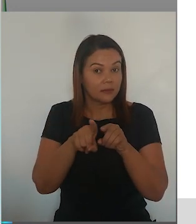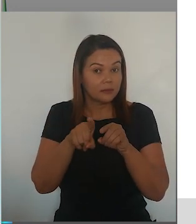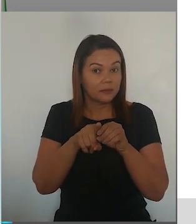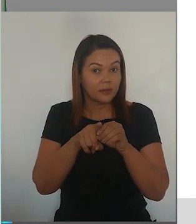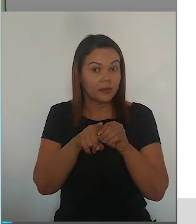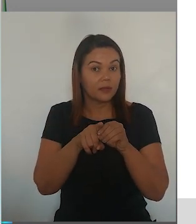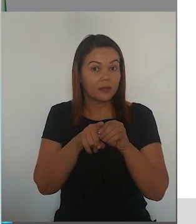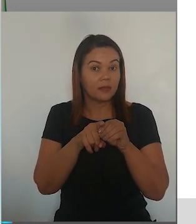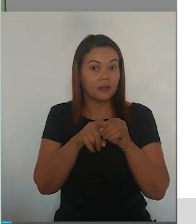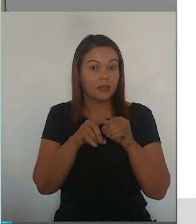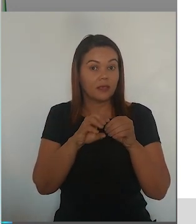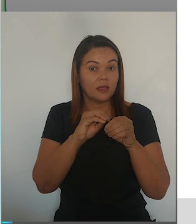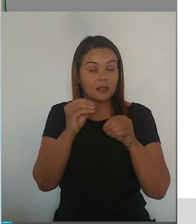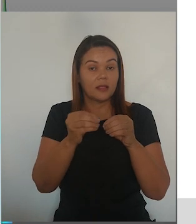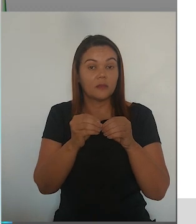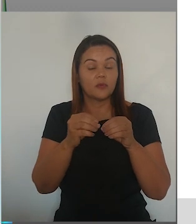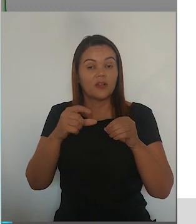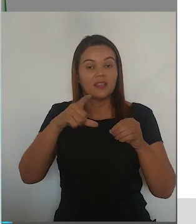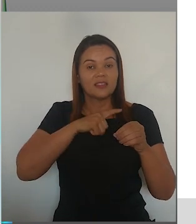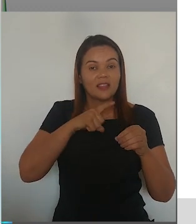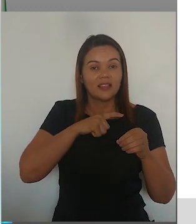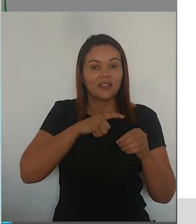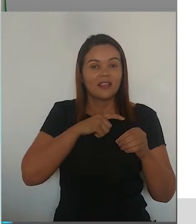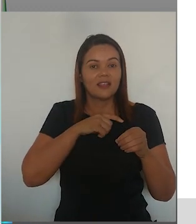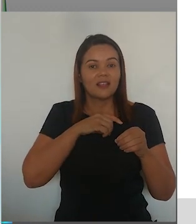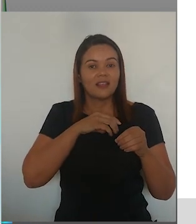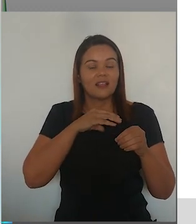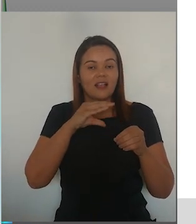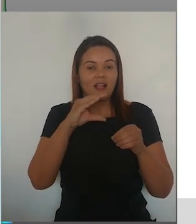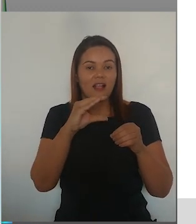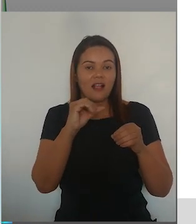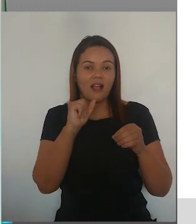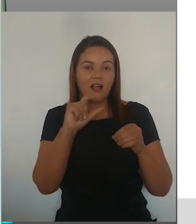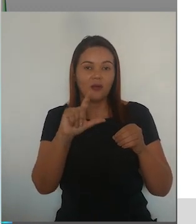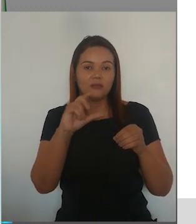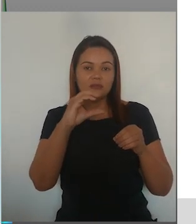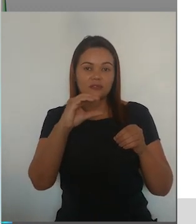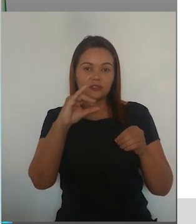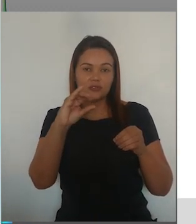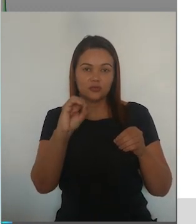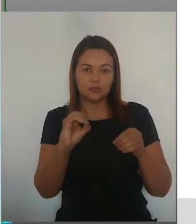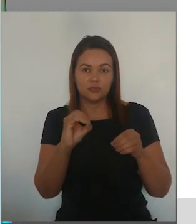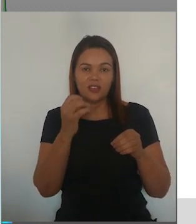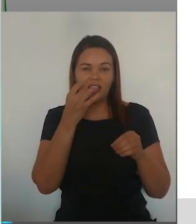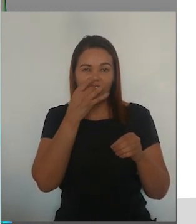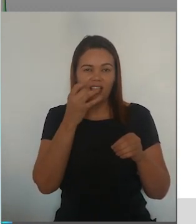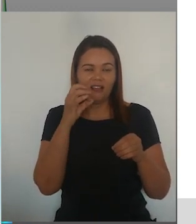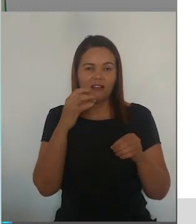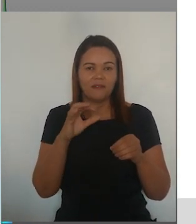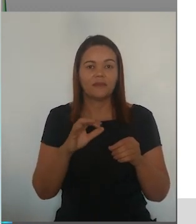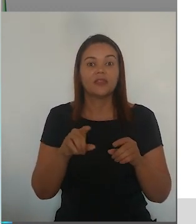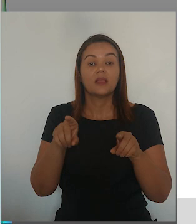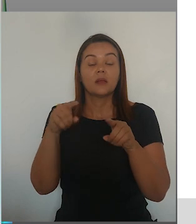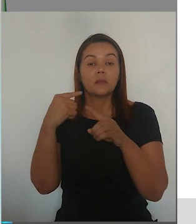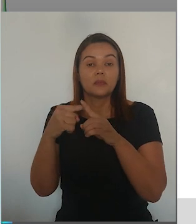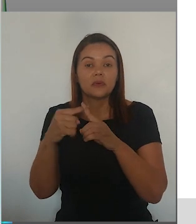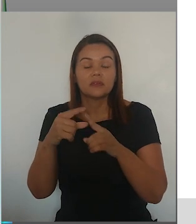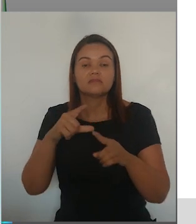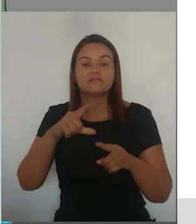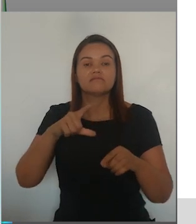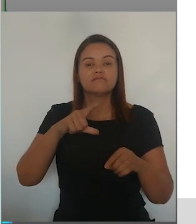Deve-se recordar que o retículo sarcoplasmático acumula cálcio quando o músculo está